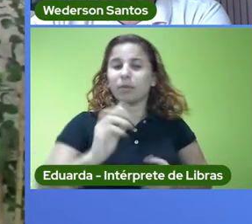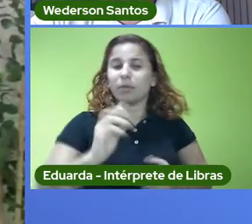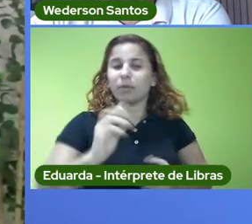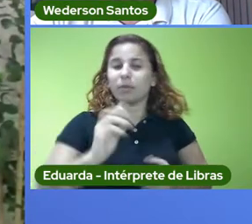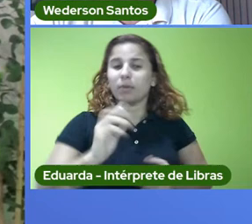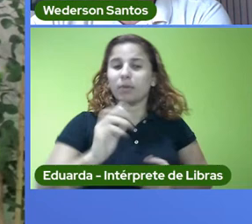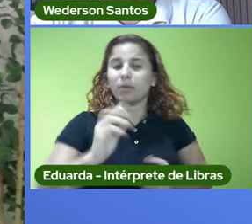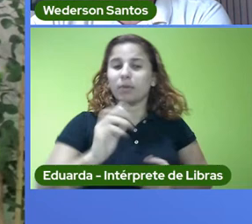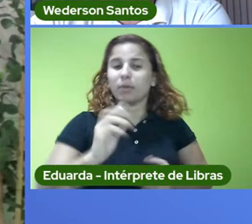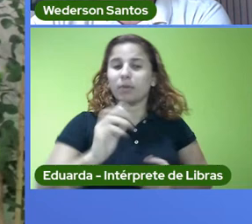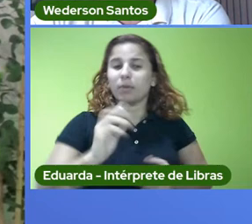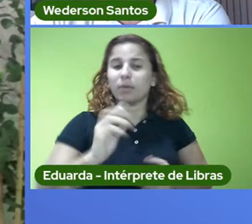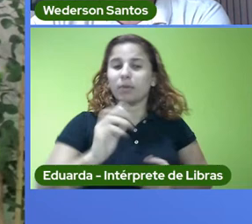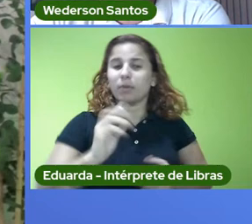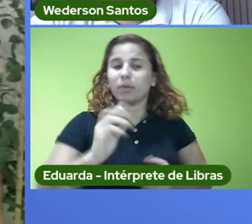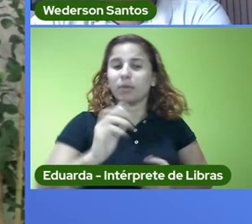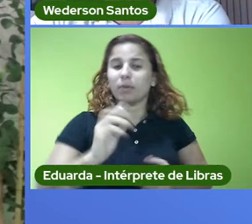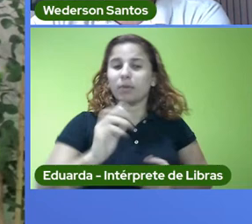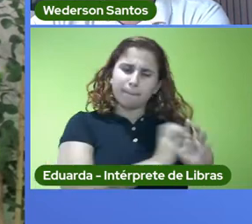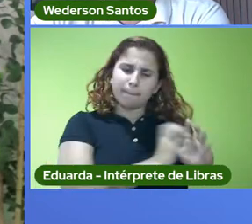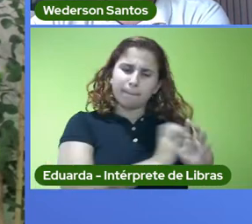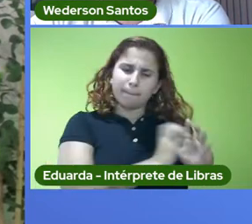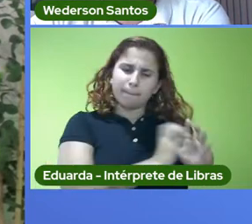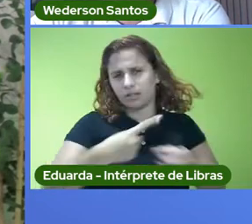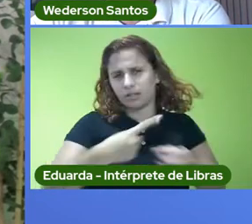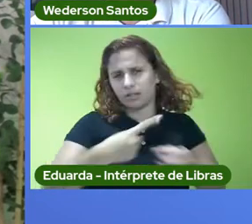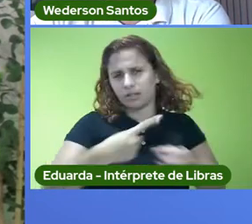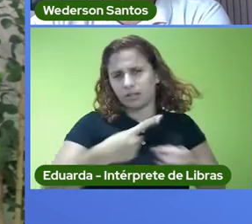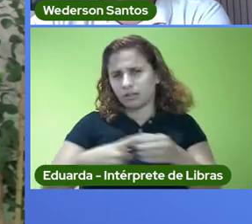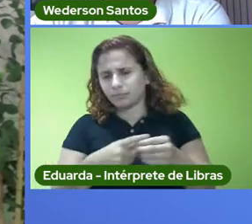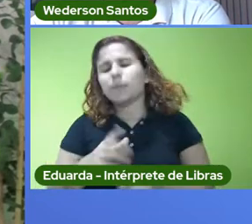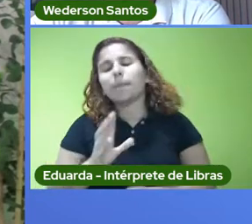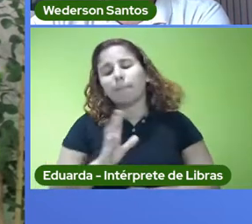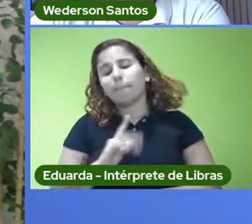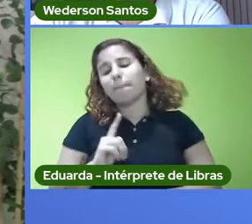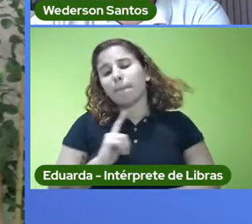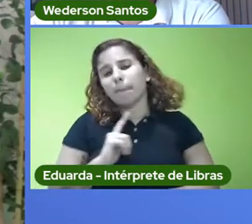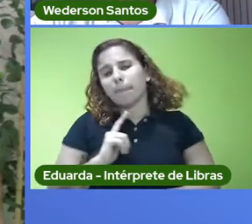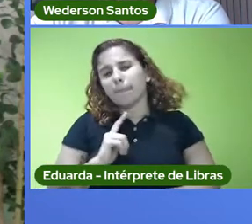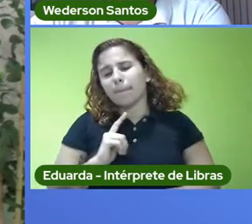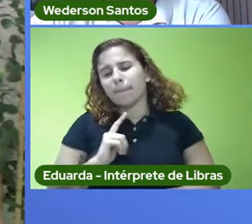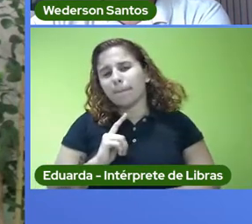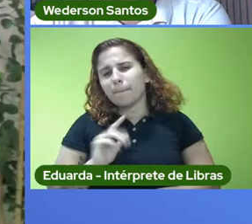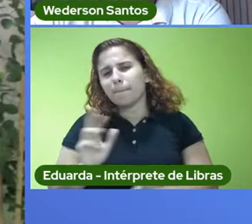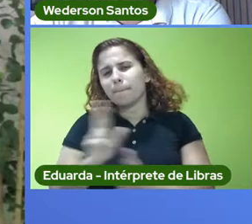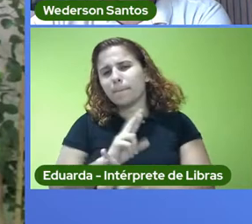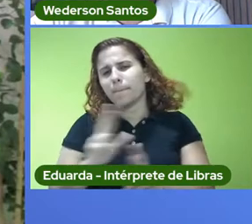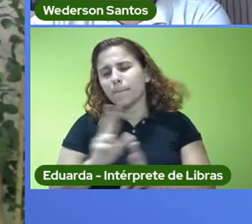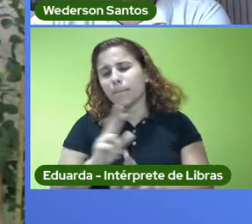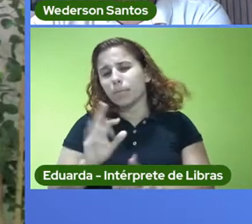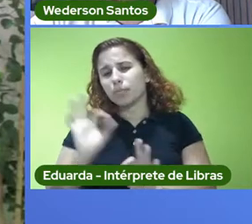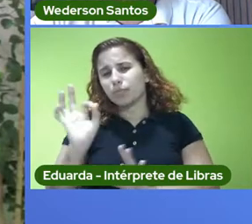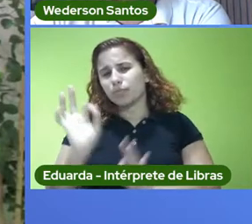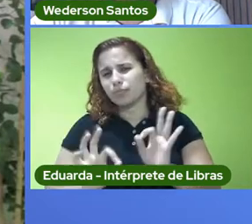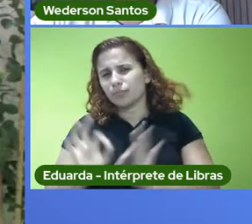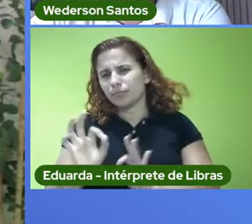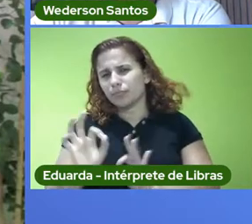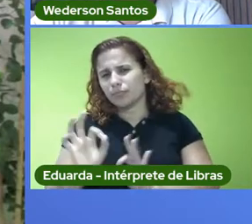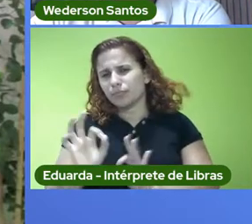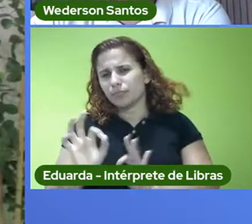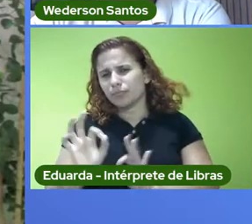articular atores, né? E que bom que essa nosso painel, que também faz parte dessa provocação, né,